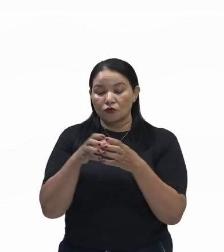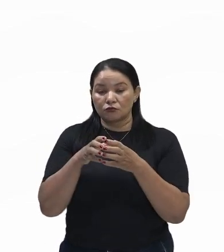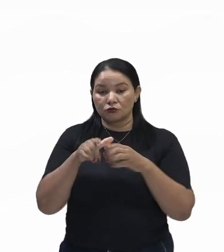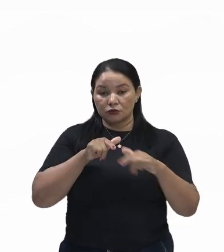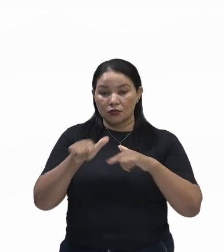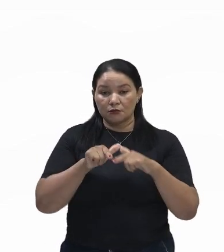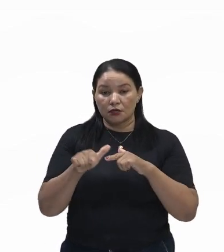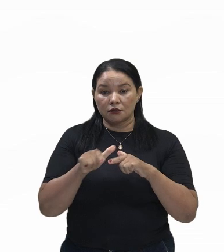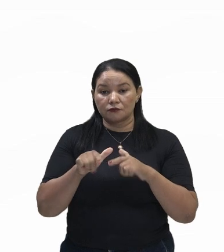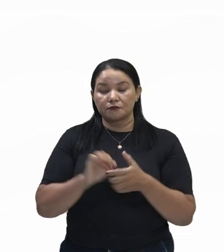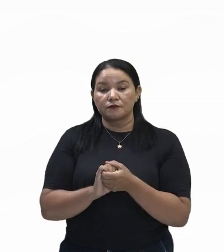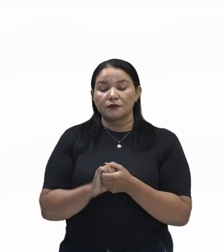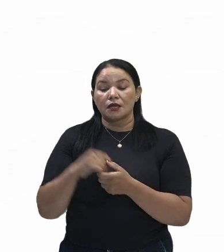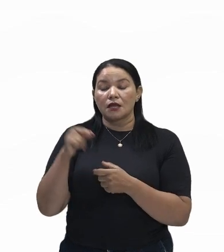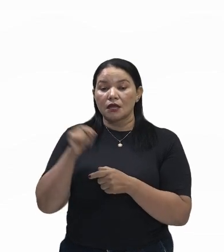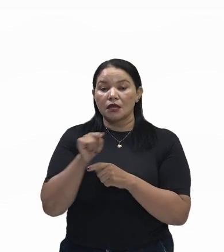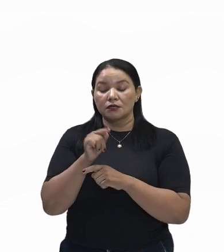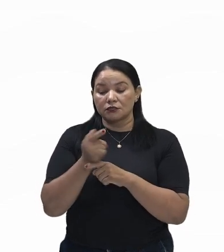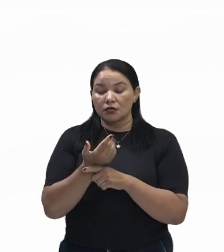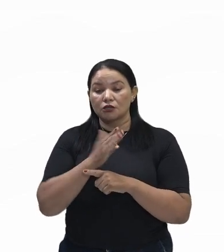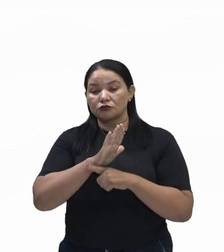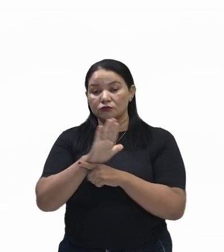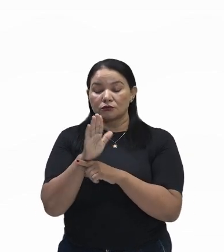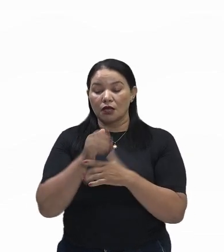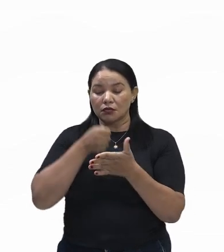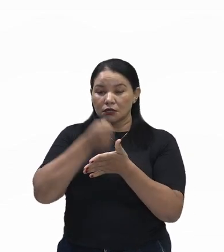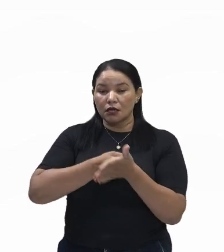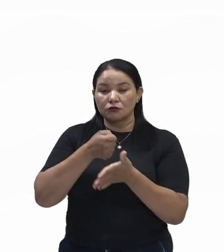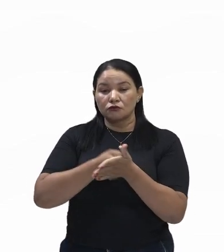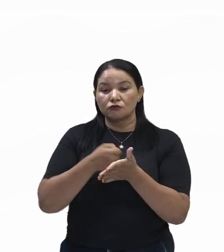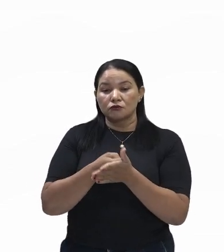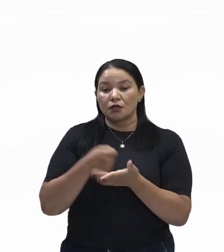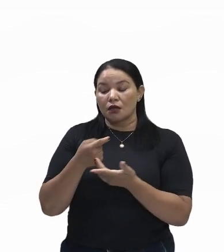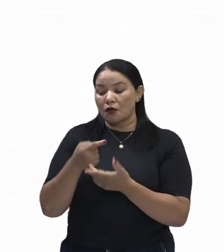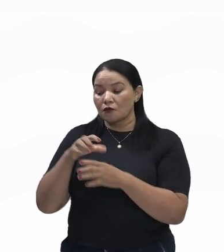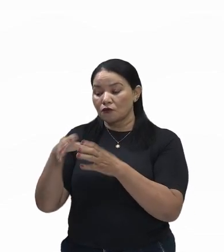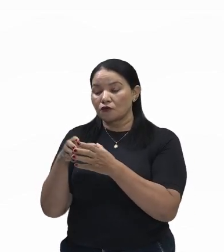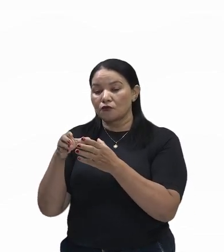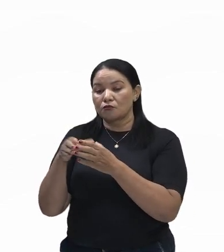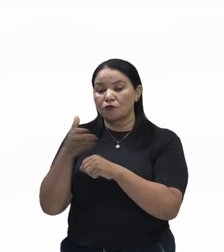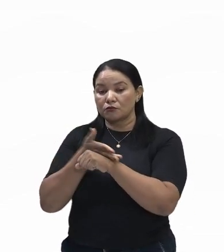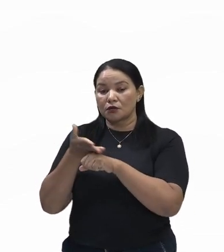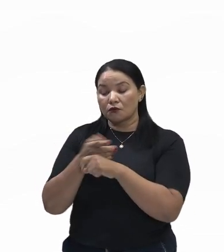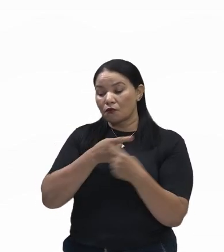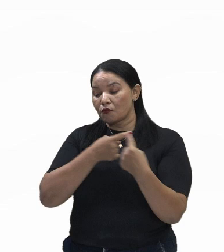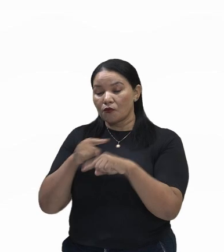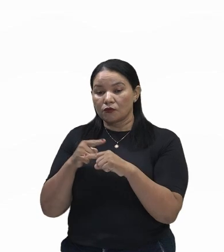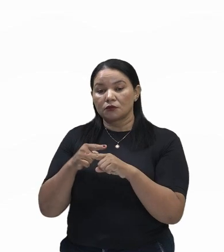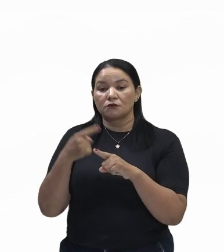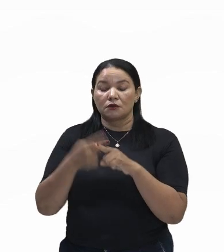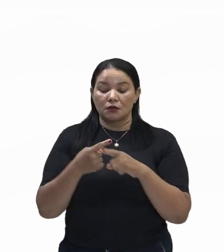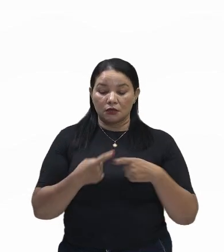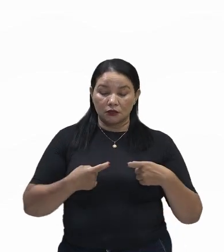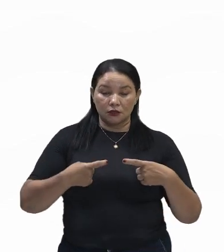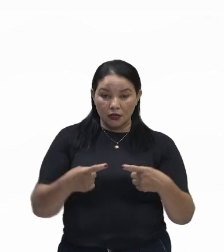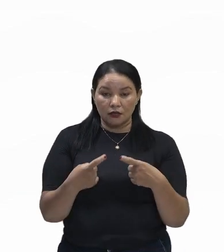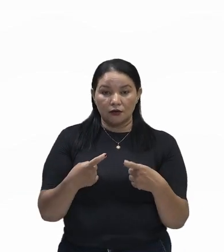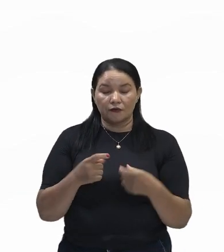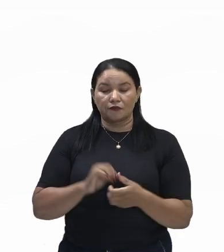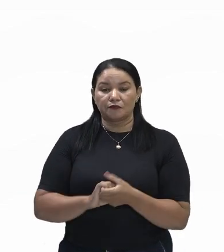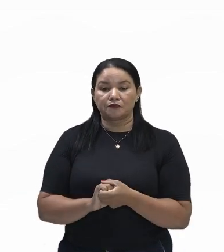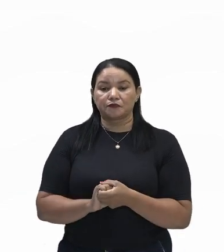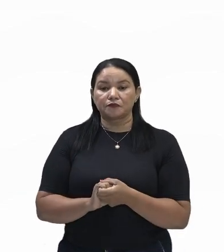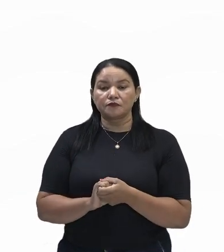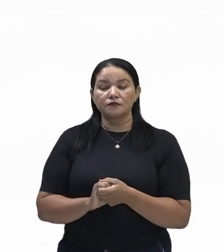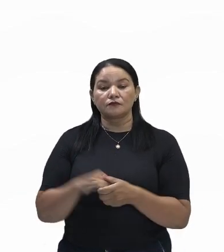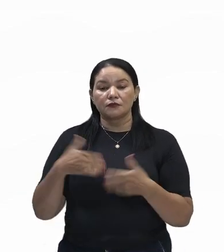sovietes que vão ajudar na luta contra os brancos na Guerra Civil. Então, a gente tem a